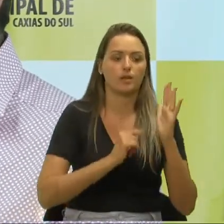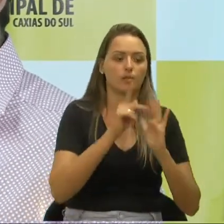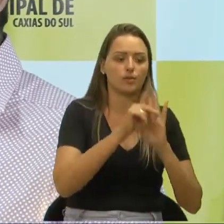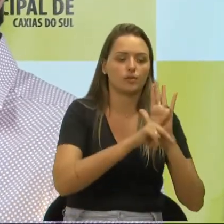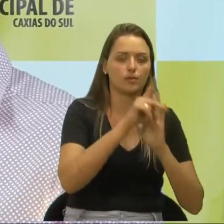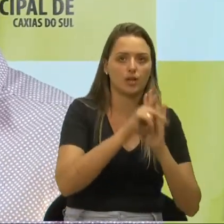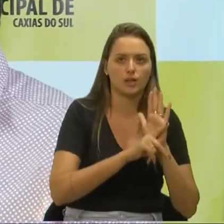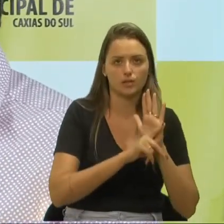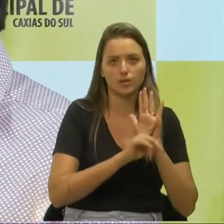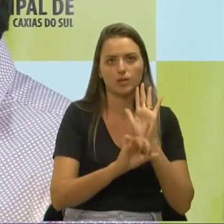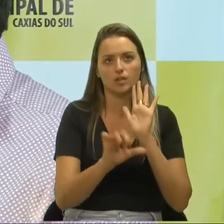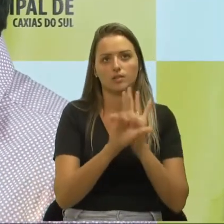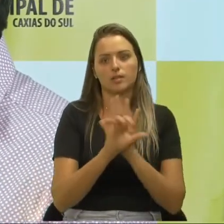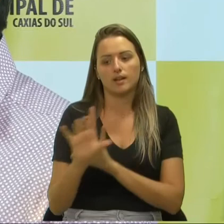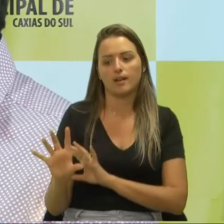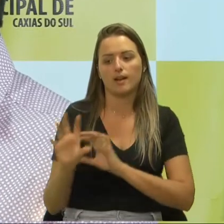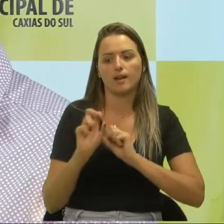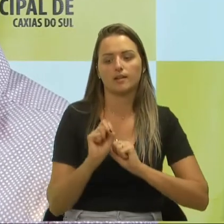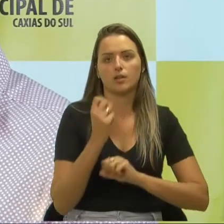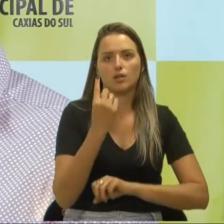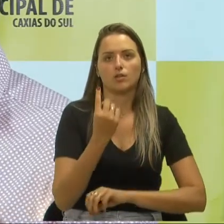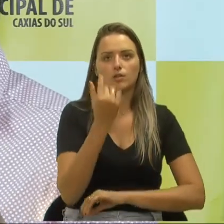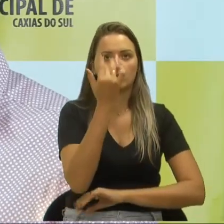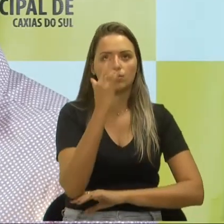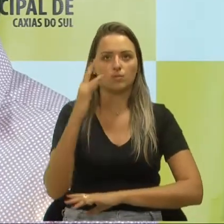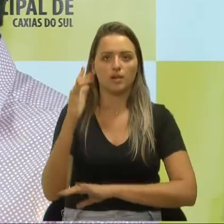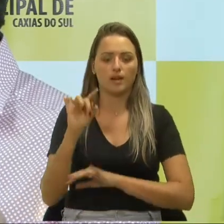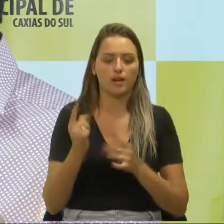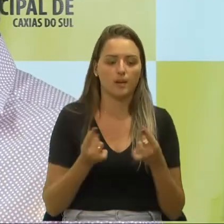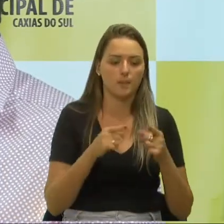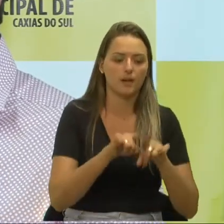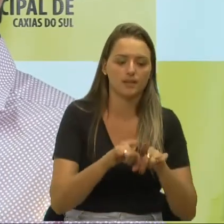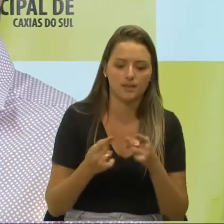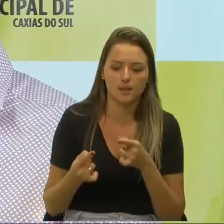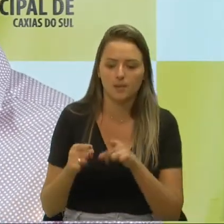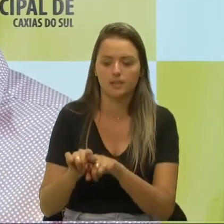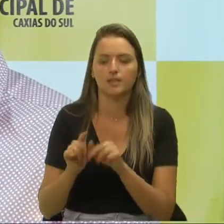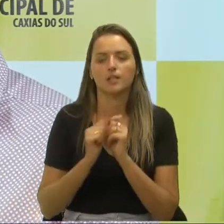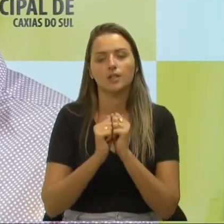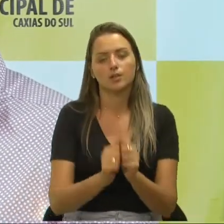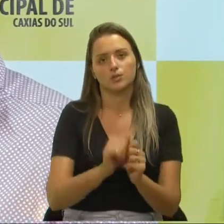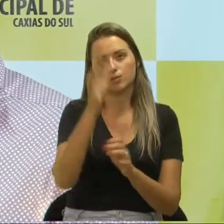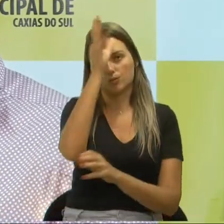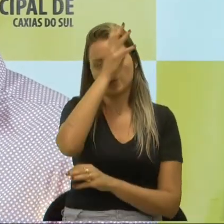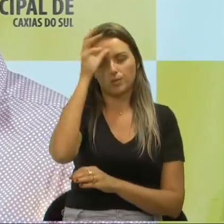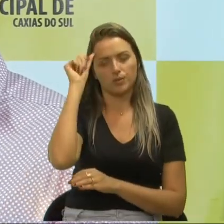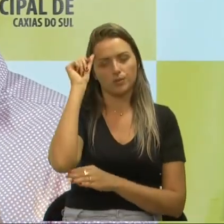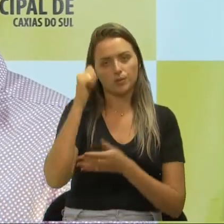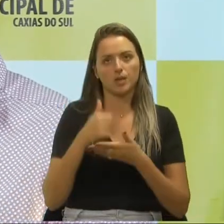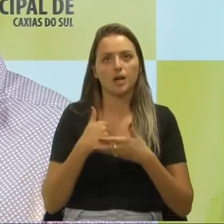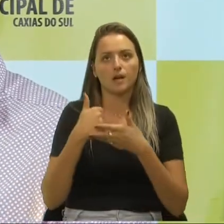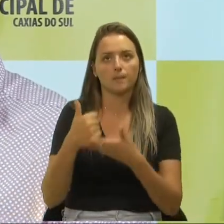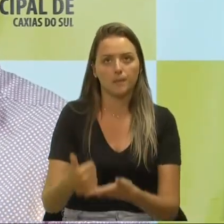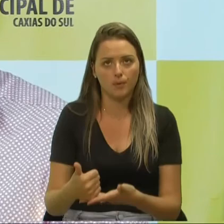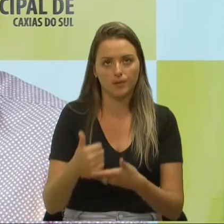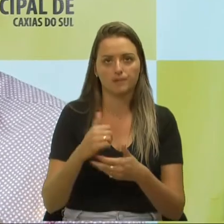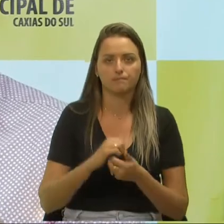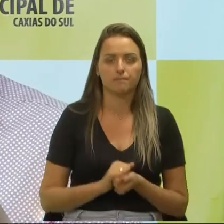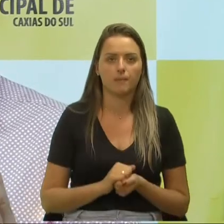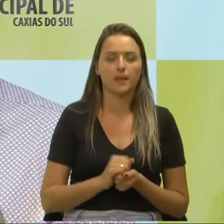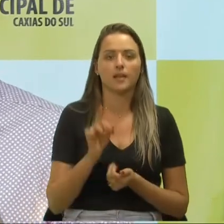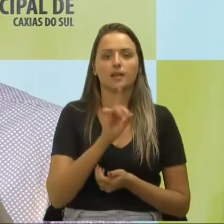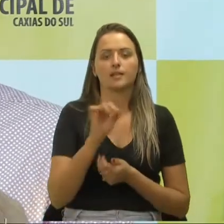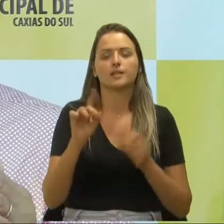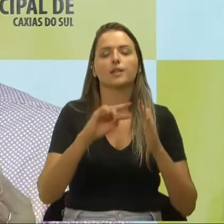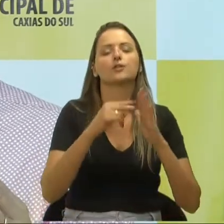que busca adote uma árvore. Então, essas parcerias junto do poder público vêm a contribuir muito. Não